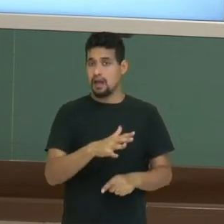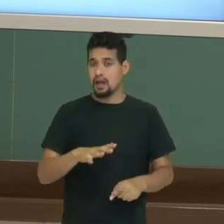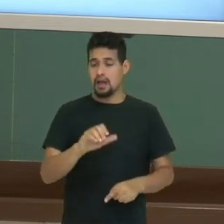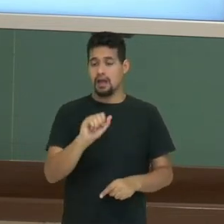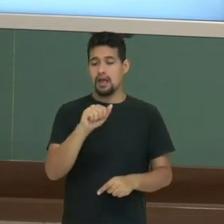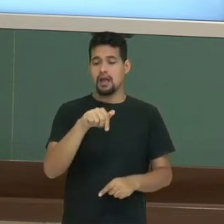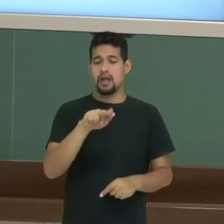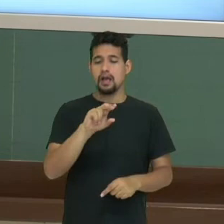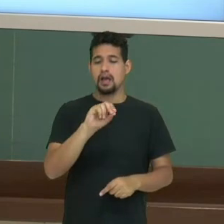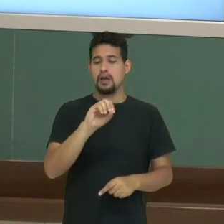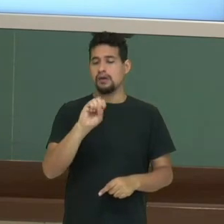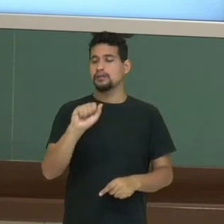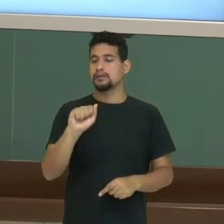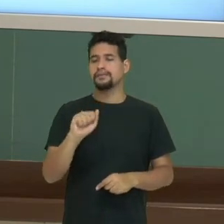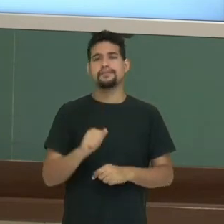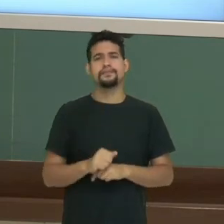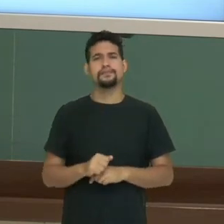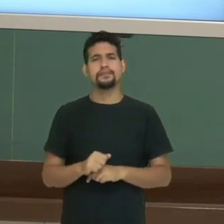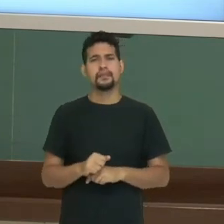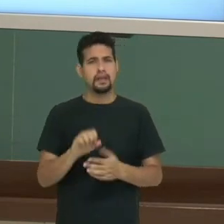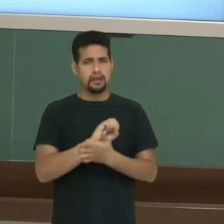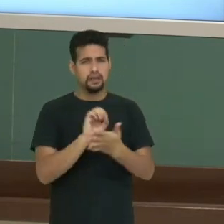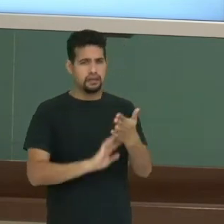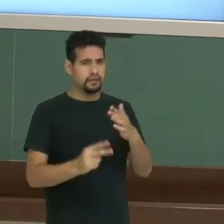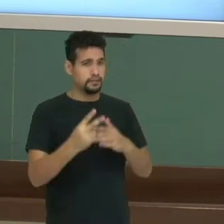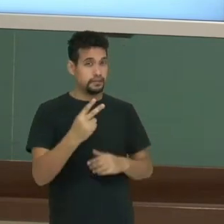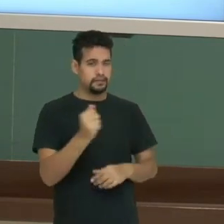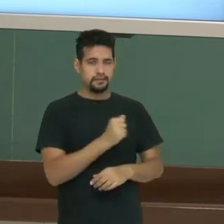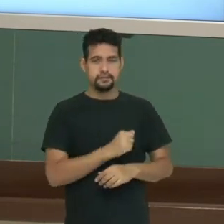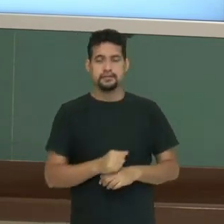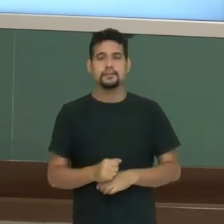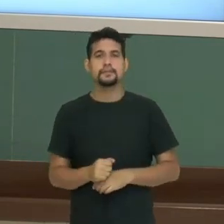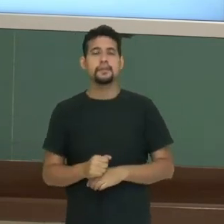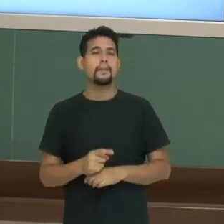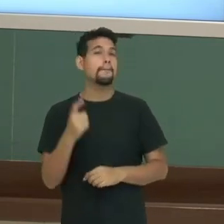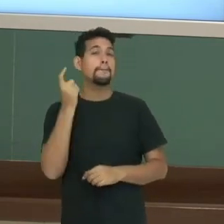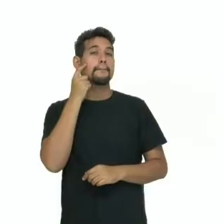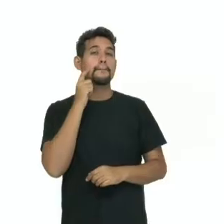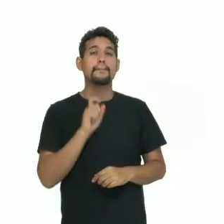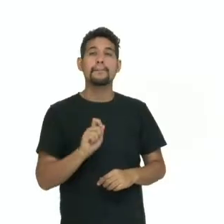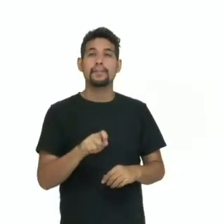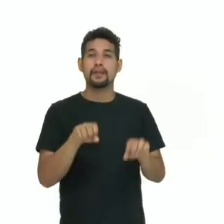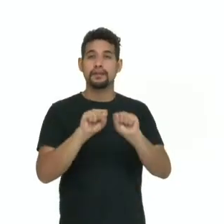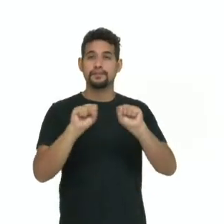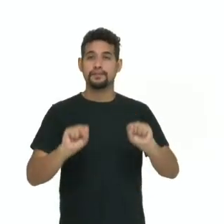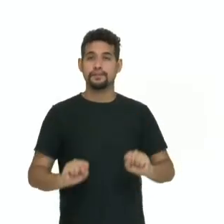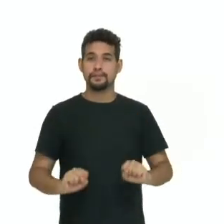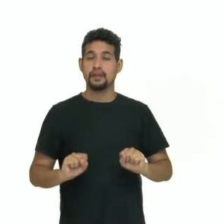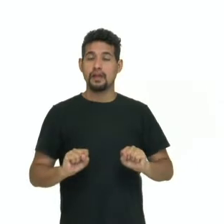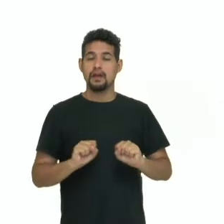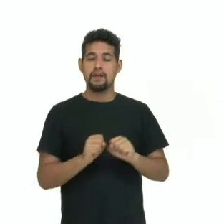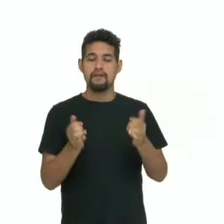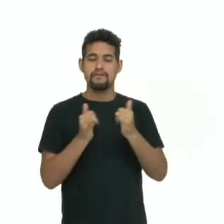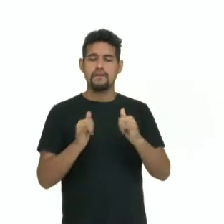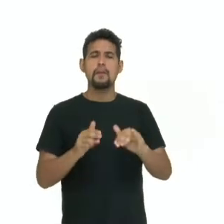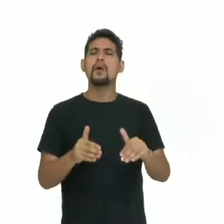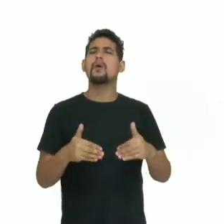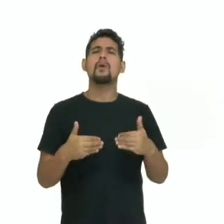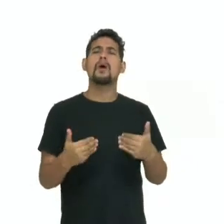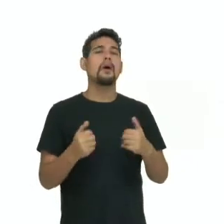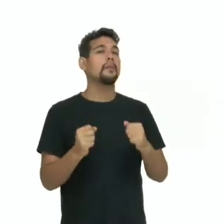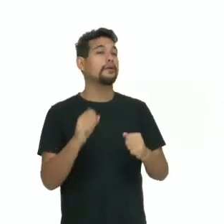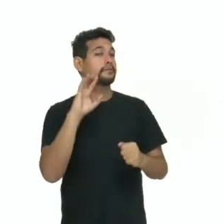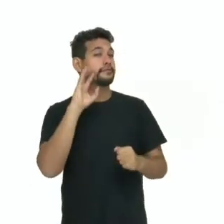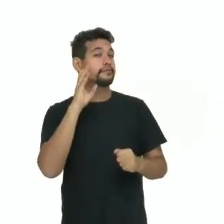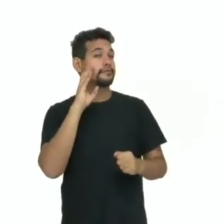aquosa. Vamos para a atividade 2 agora? Considere os seguintes sistemas. Informe quais podem